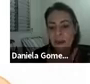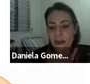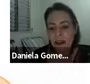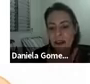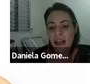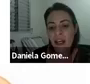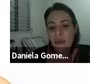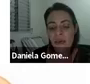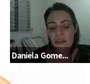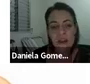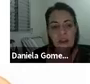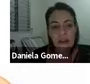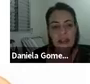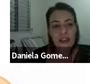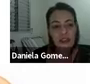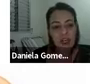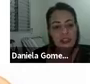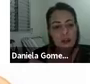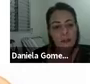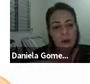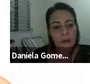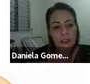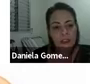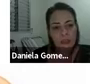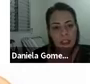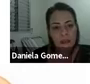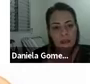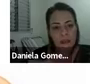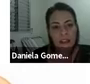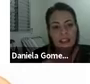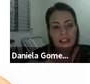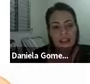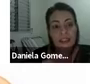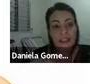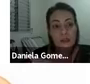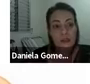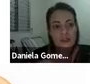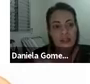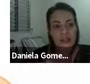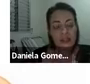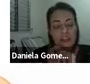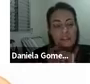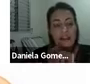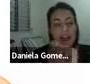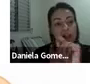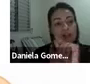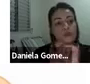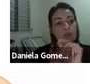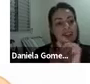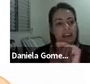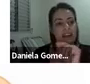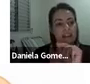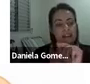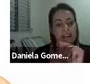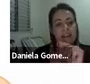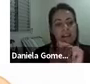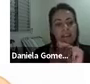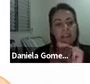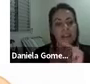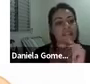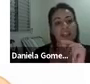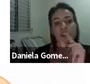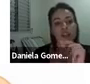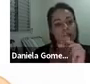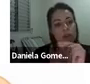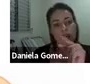poder mamar. Quando ele pega só na ponta do bico, ele vai estar fazendo um movimento que a gente fala de chupetar. Então,